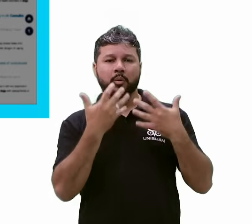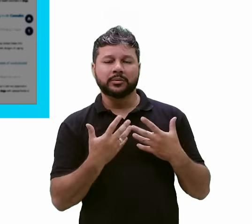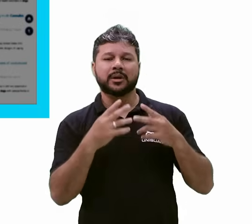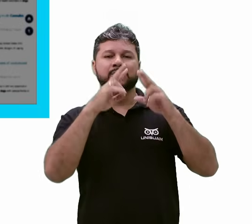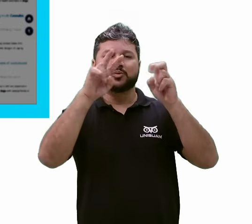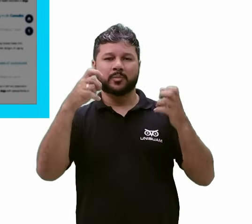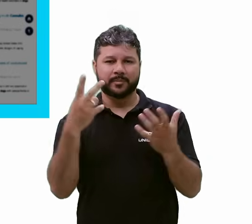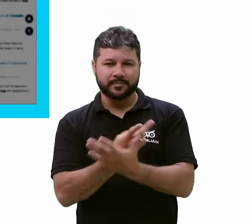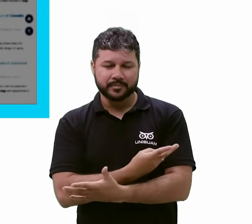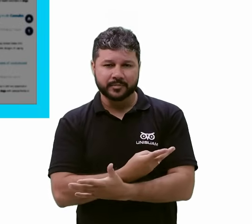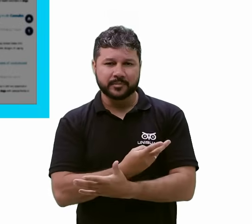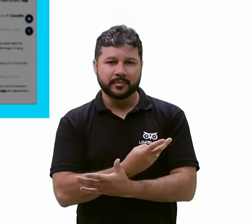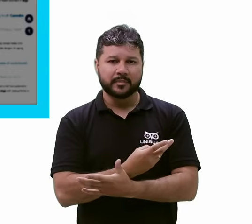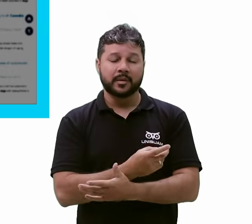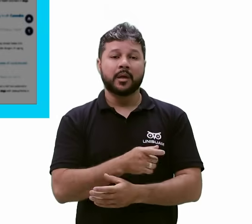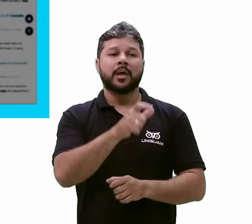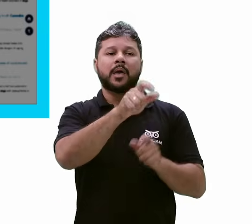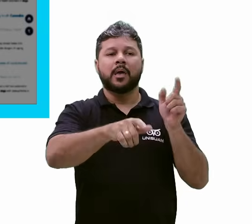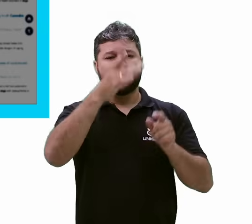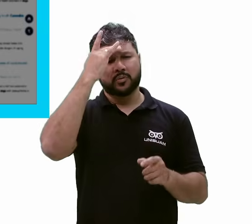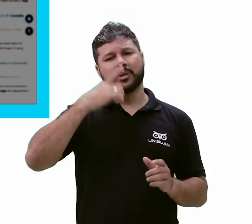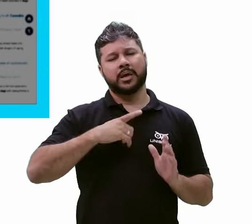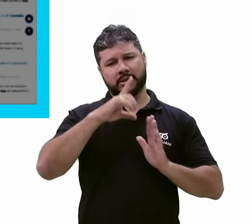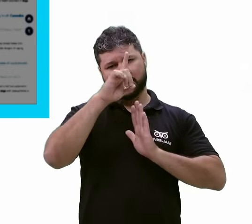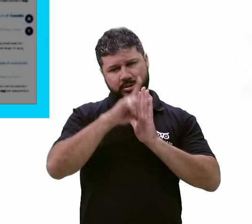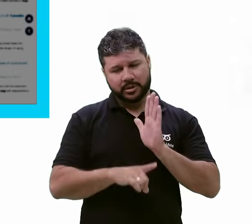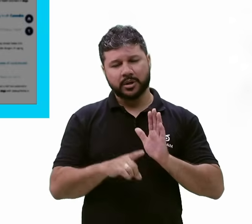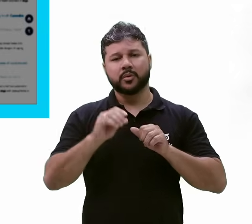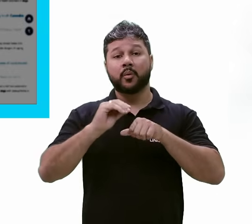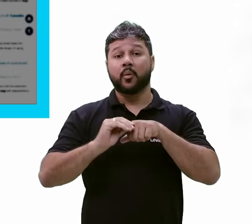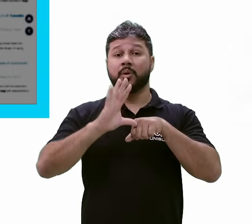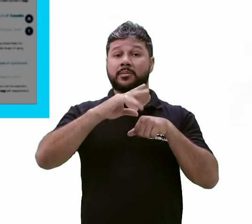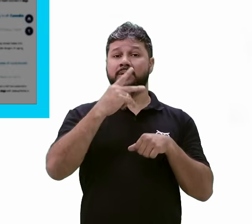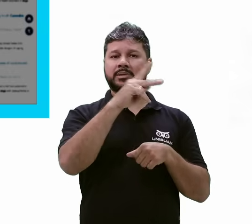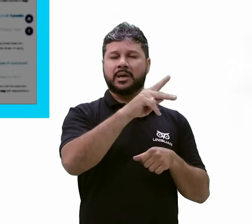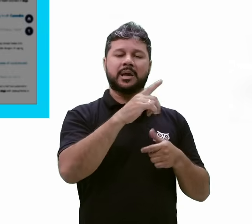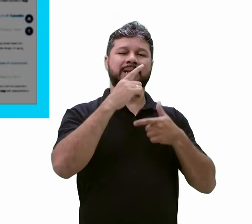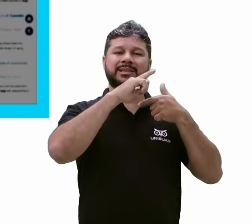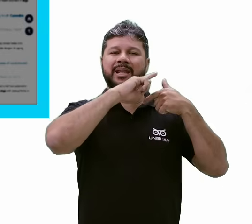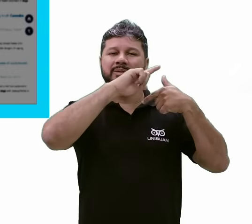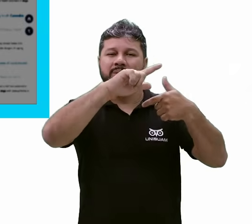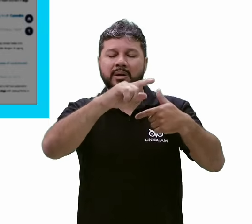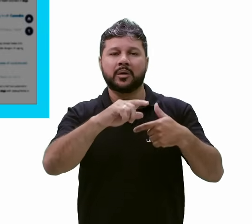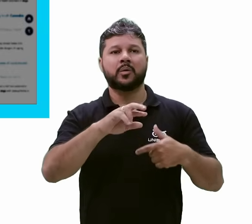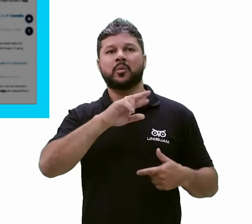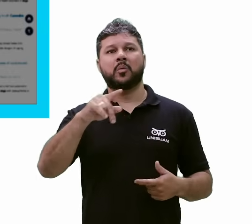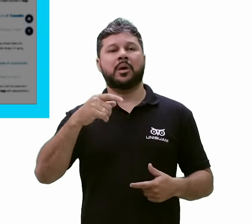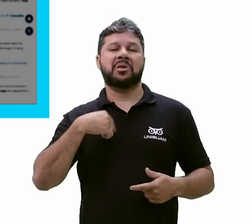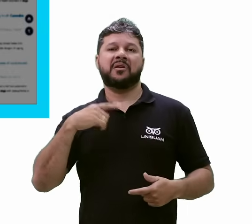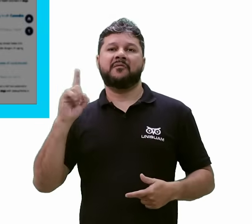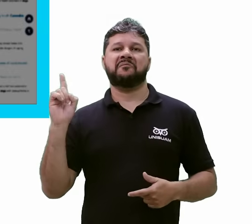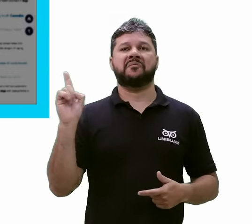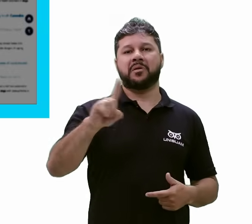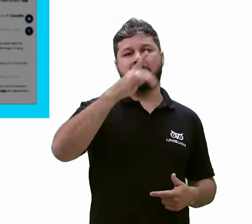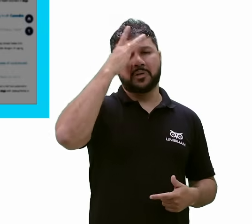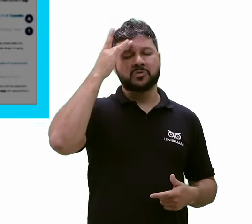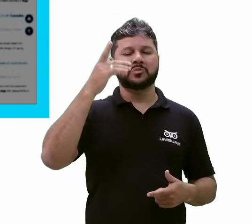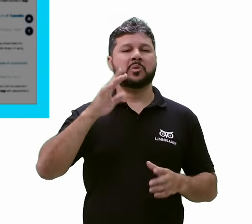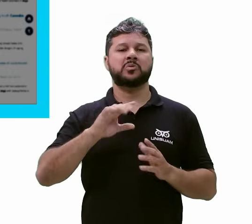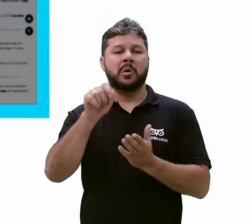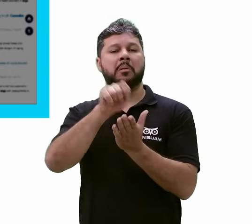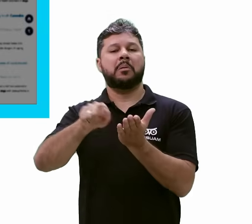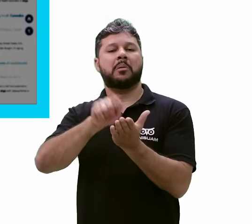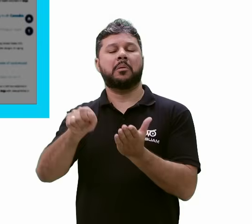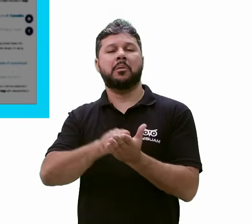com relação a isso, né? Porque essas pessoas têm o direito ao conhecimento deles, tradicional, não é mais assim, vai uma pessoa lá